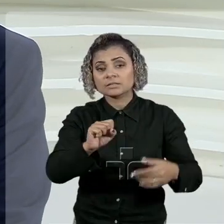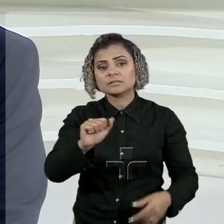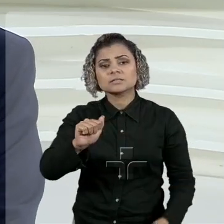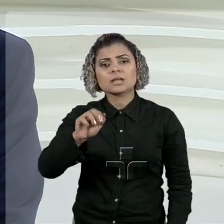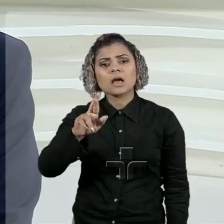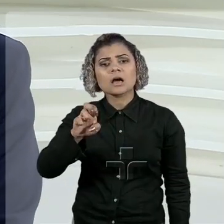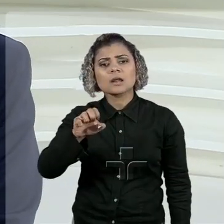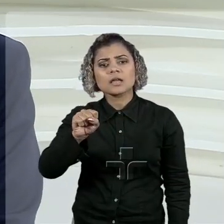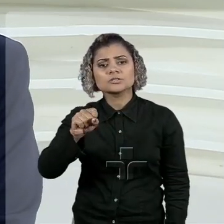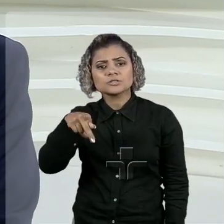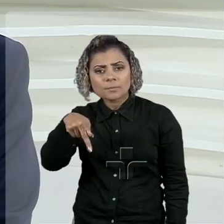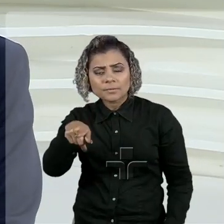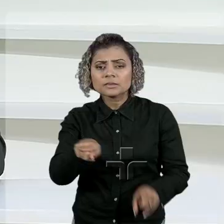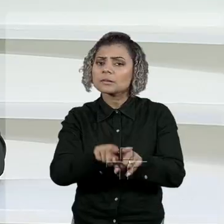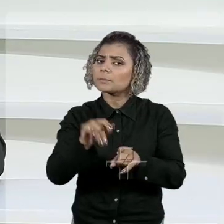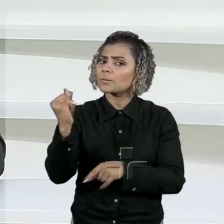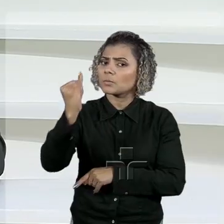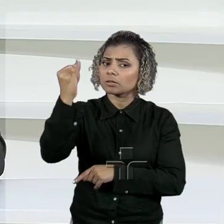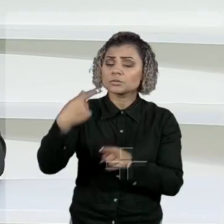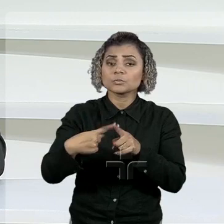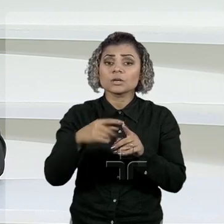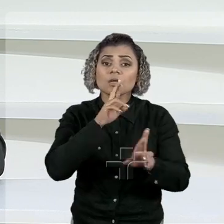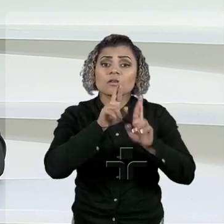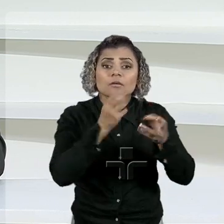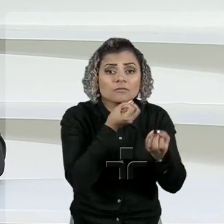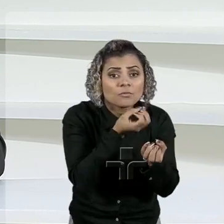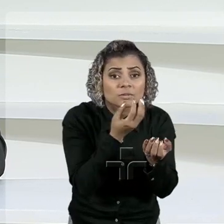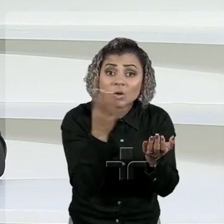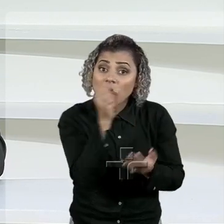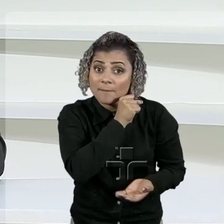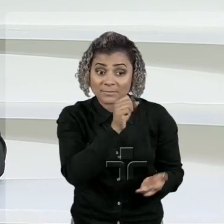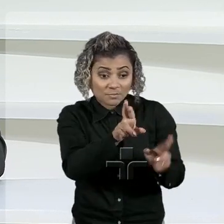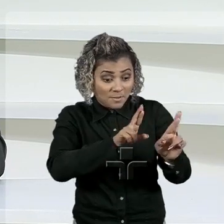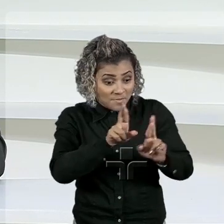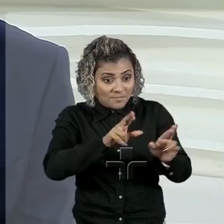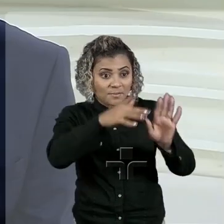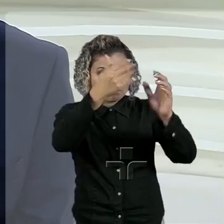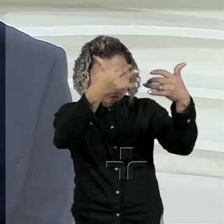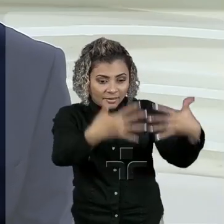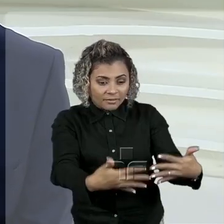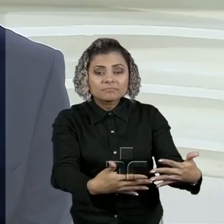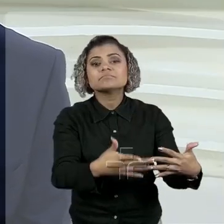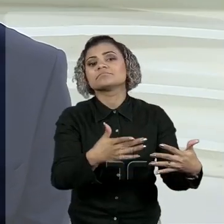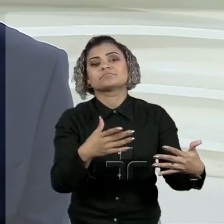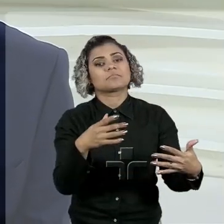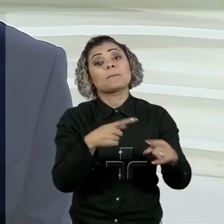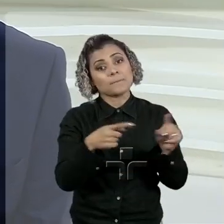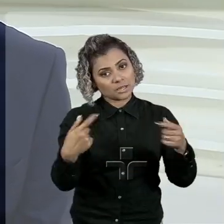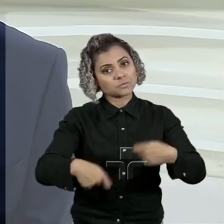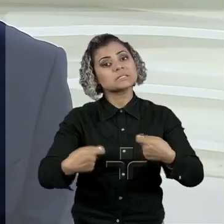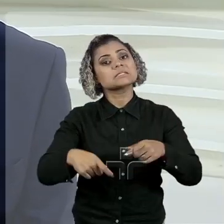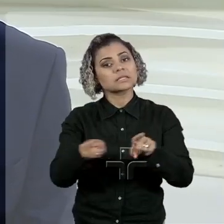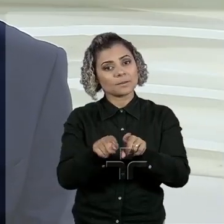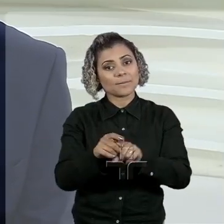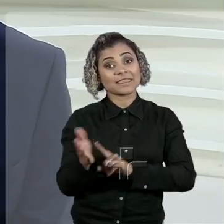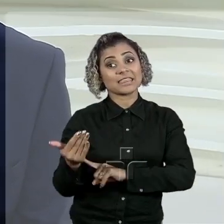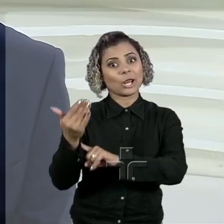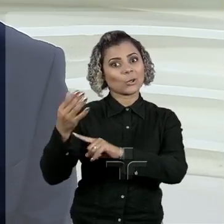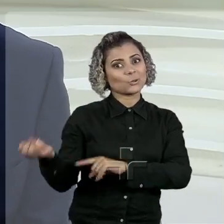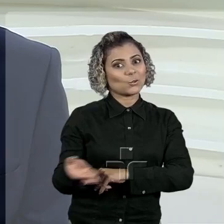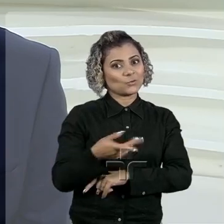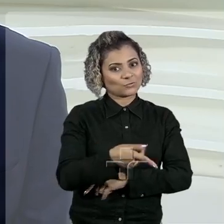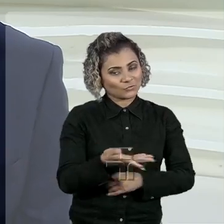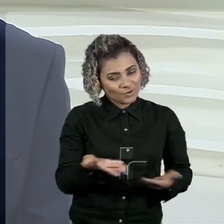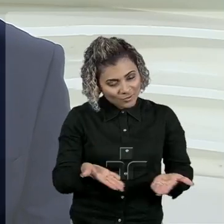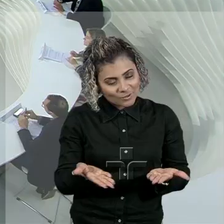porque nós temos os dados com muito mais rapidez, mas ela também precisa passar por um processo de modernização, olhar para